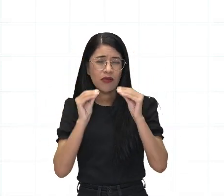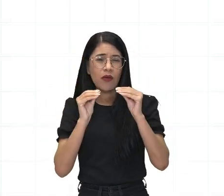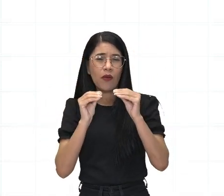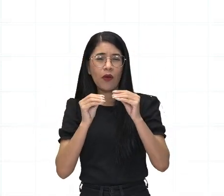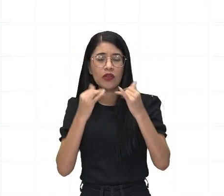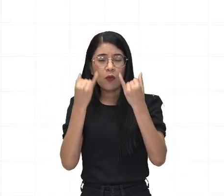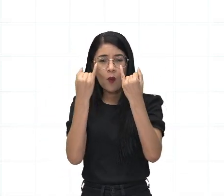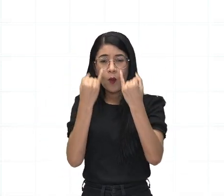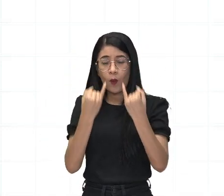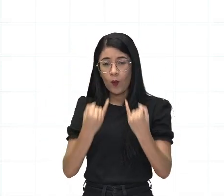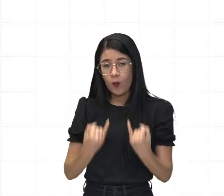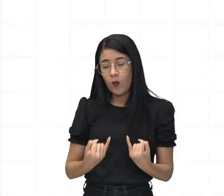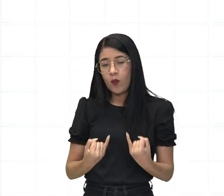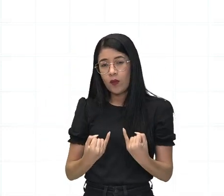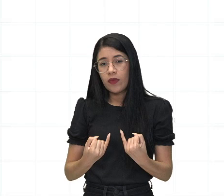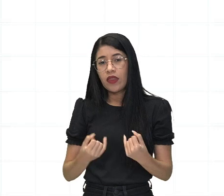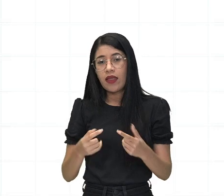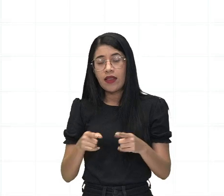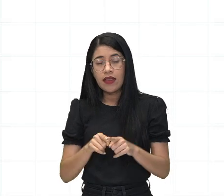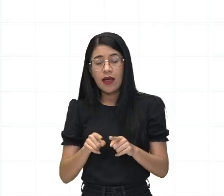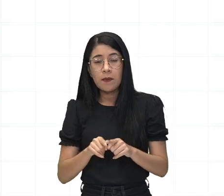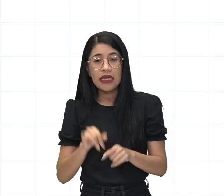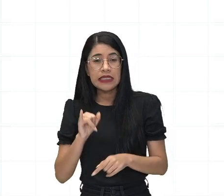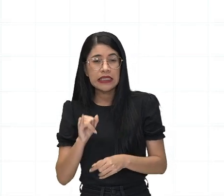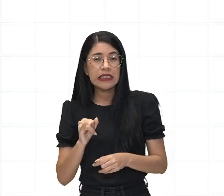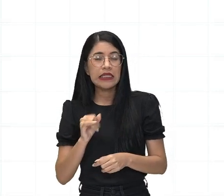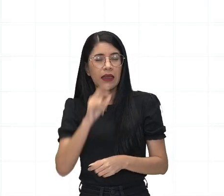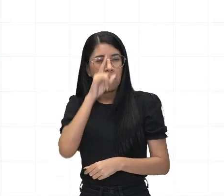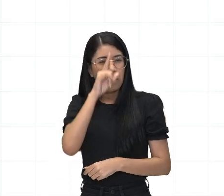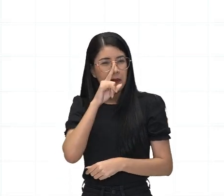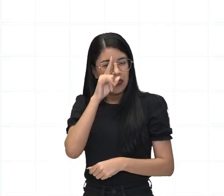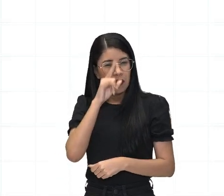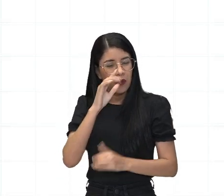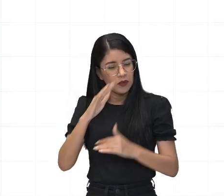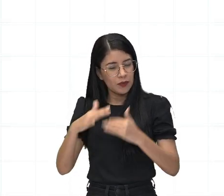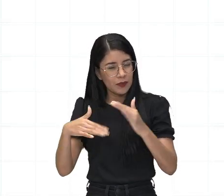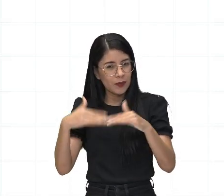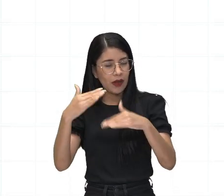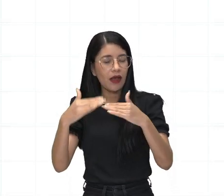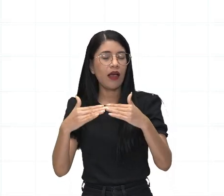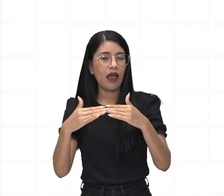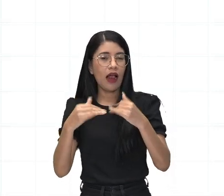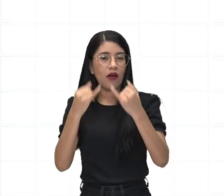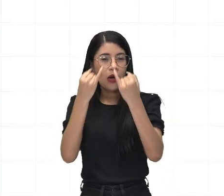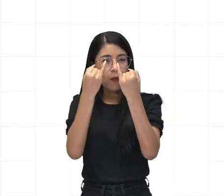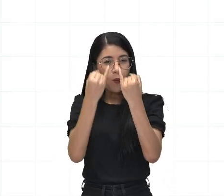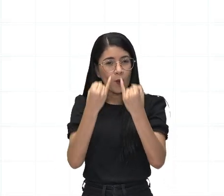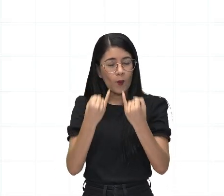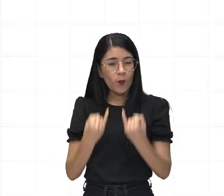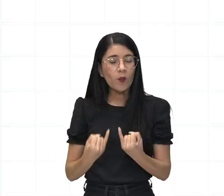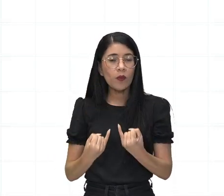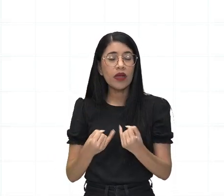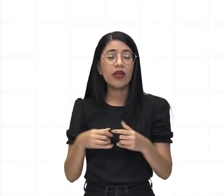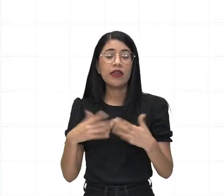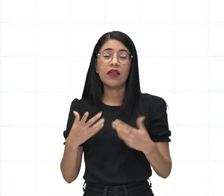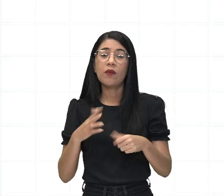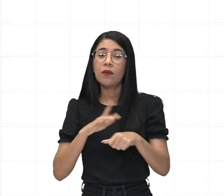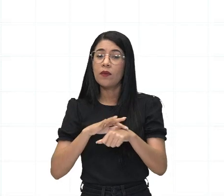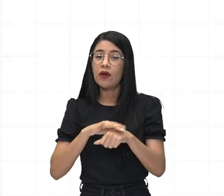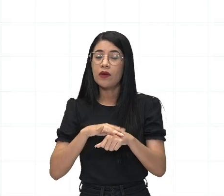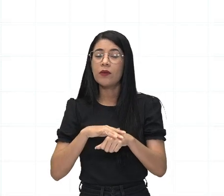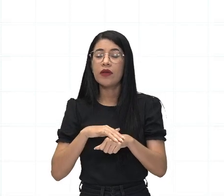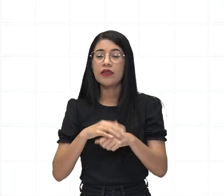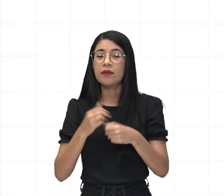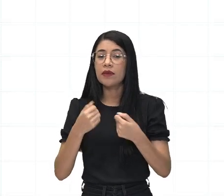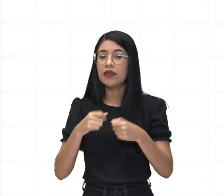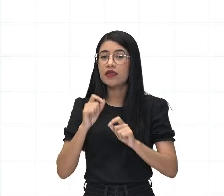de peso quando vai ficando casos graves, né? E aí, para essas doenças, é muito